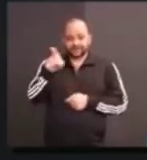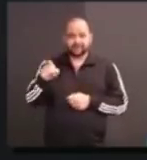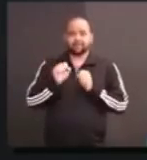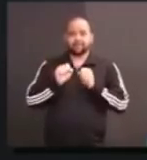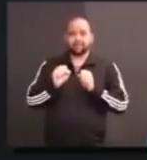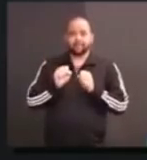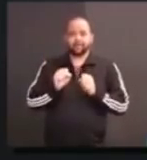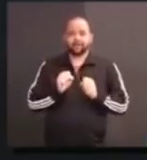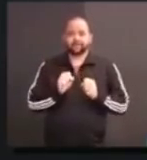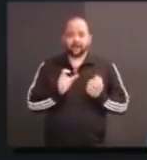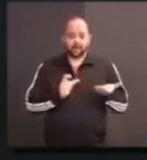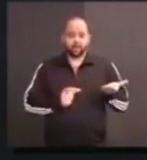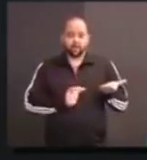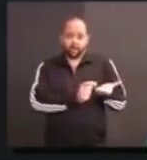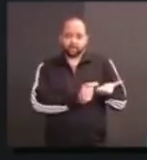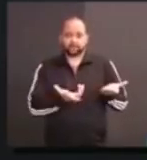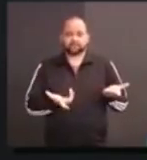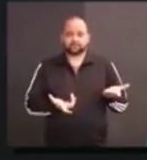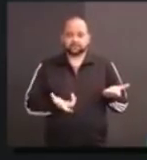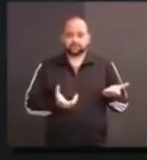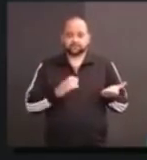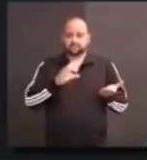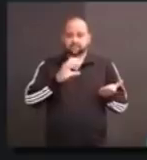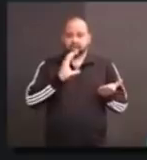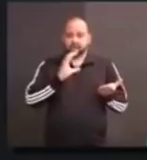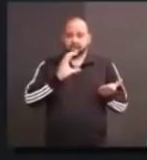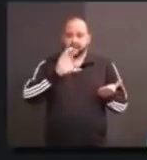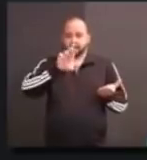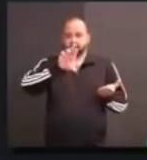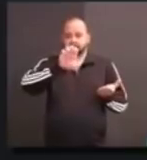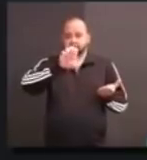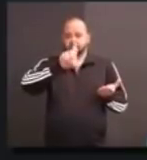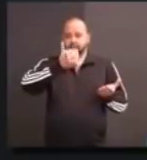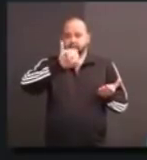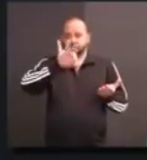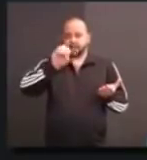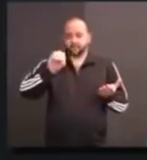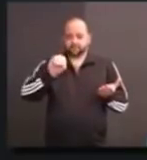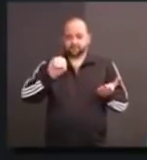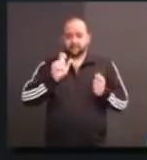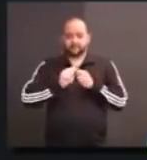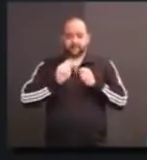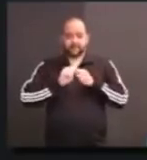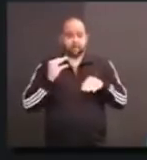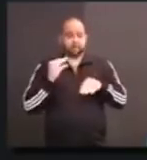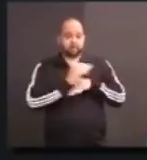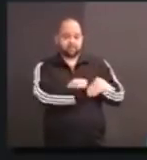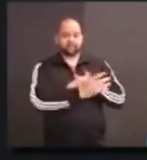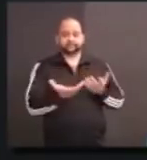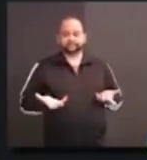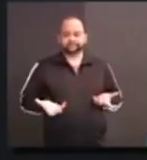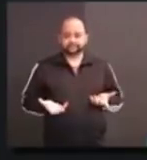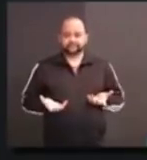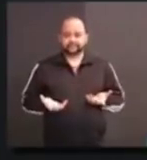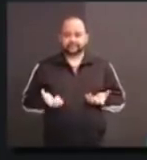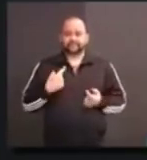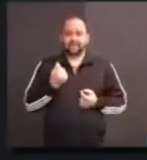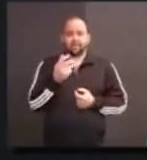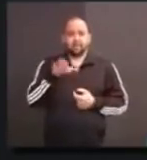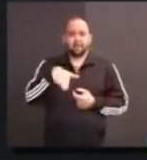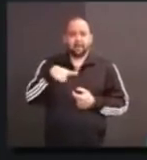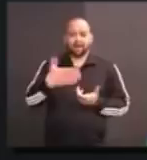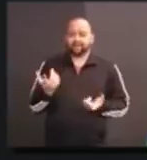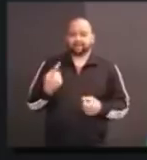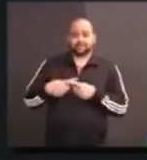no cartão de crédito e fazer esse investimento, que fica barato,